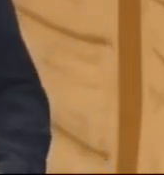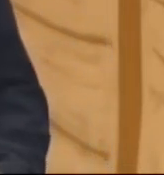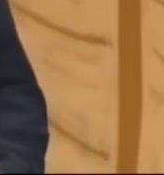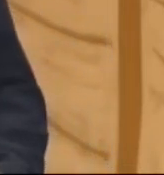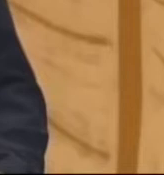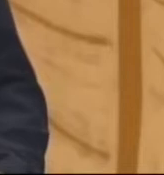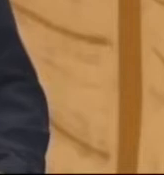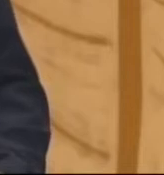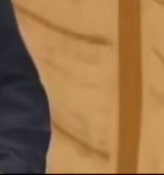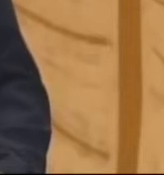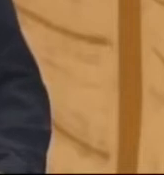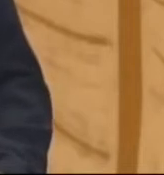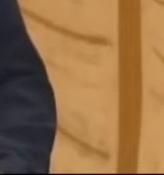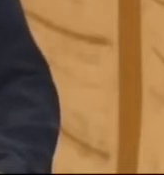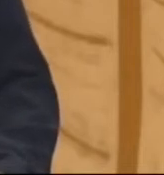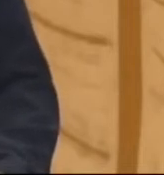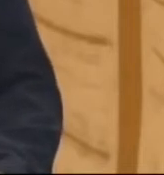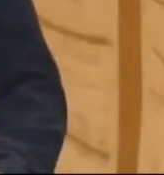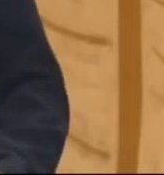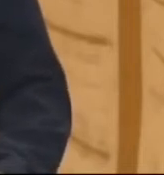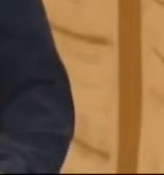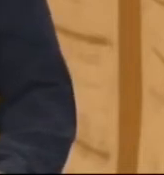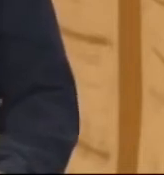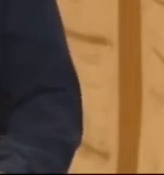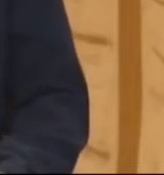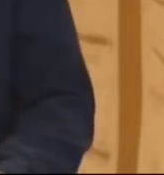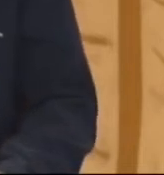Louvai e vede quão suave é o